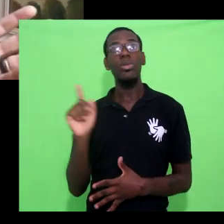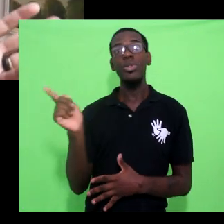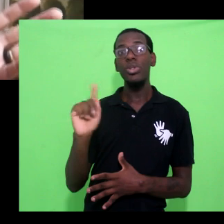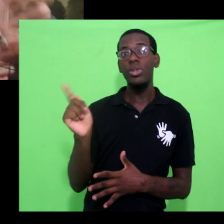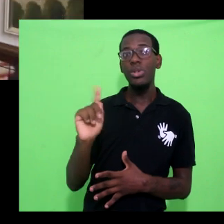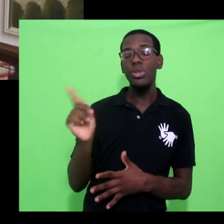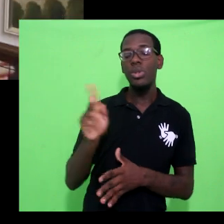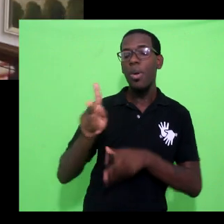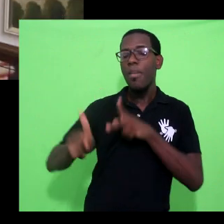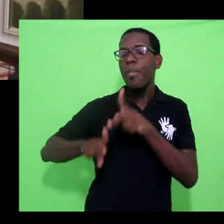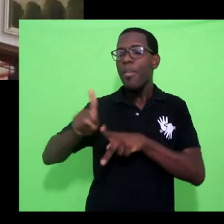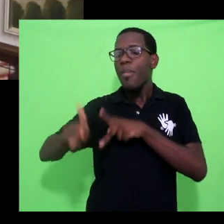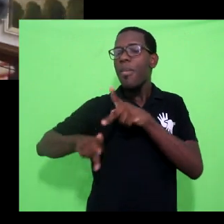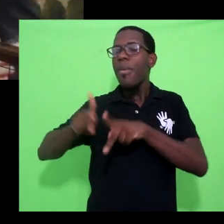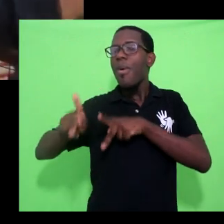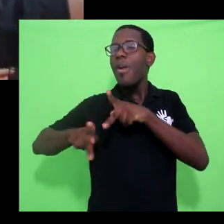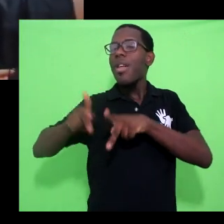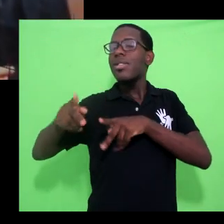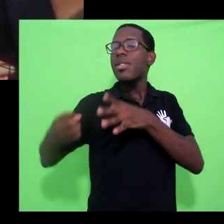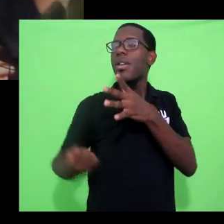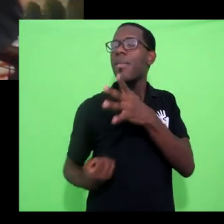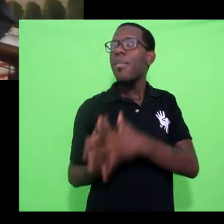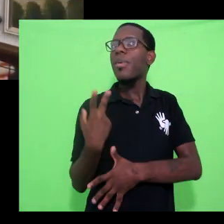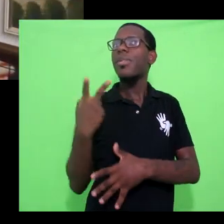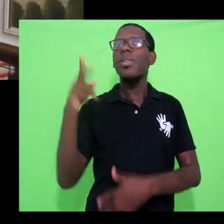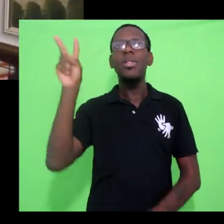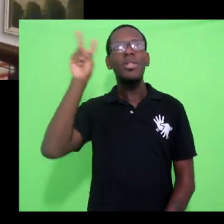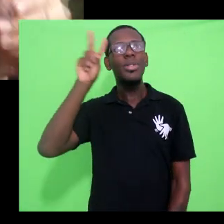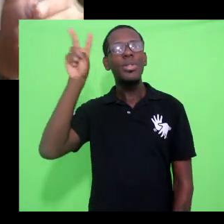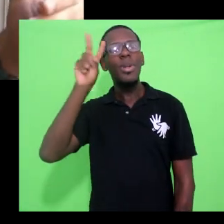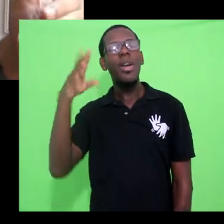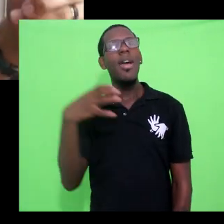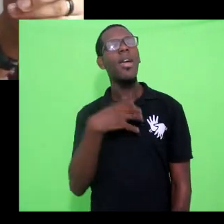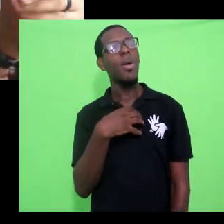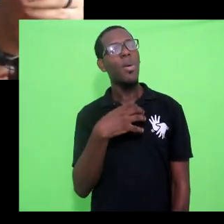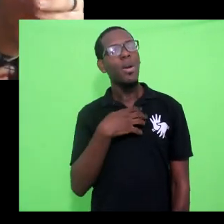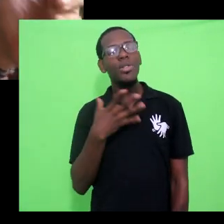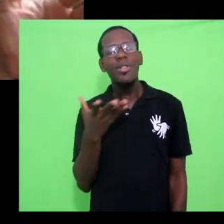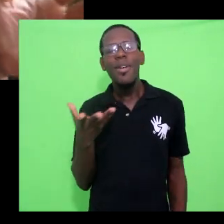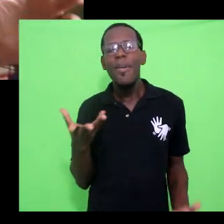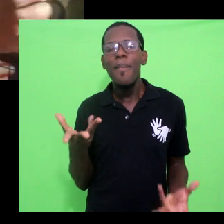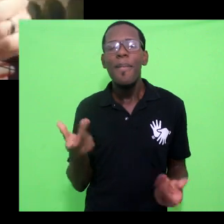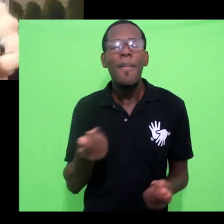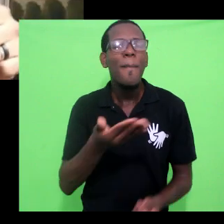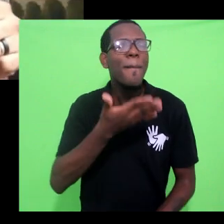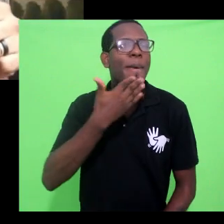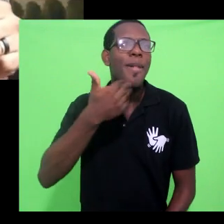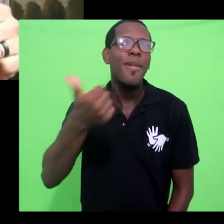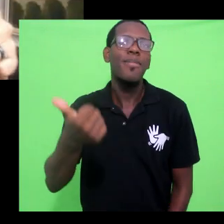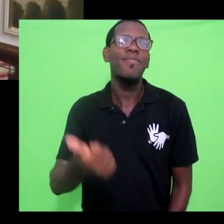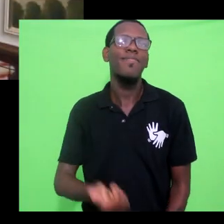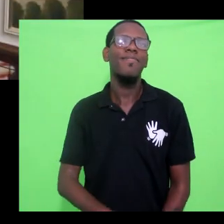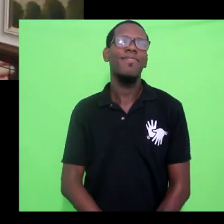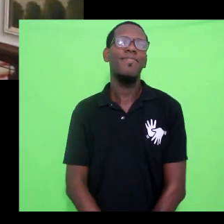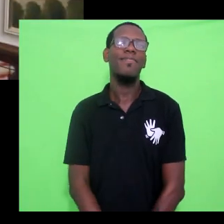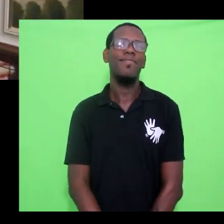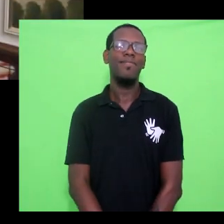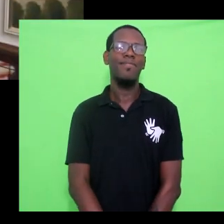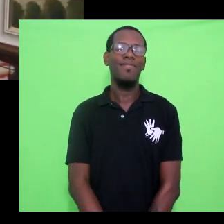o HGNI como ponte entre a universidade, entre a produção de conhecimento historiográfico e a população comum